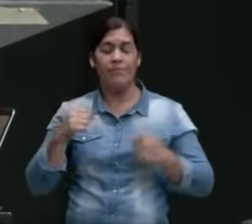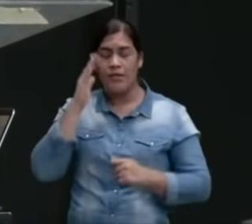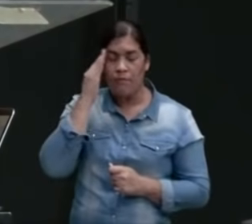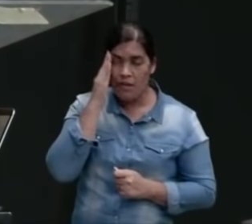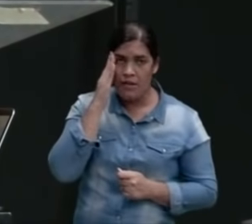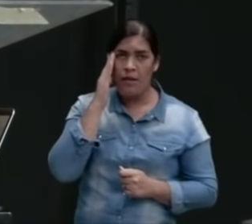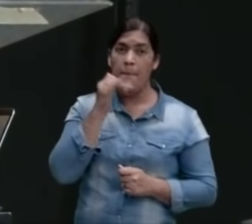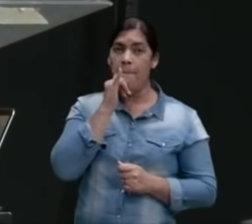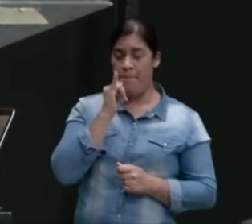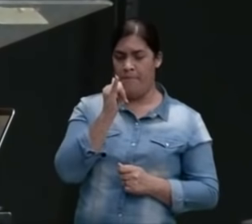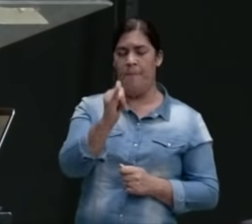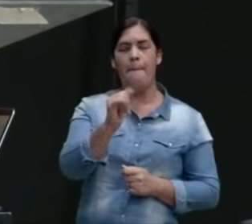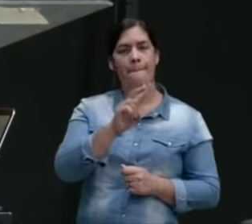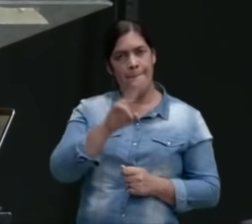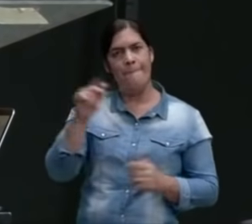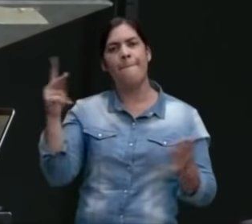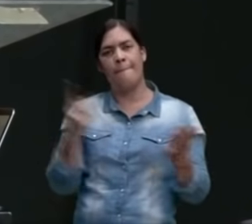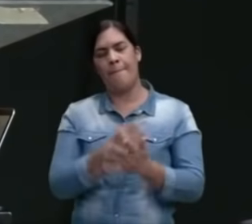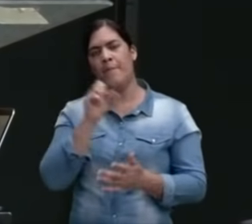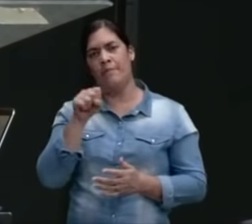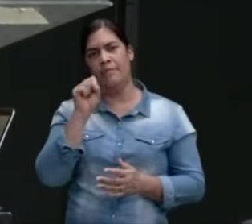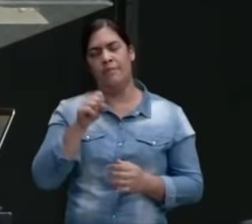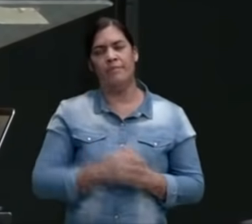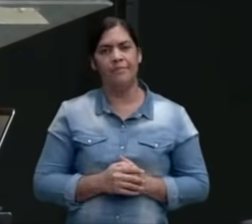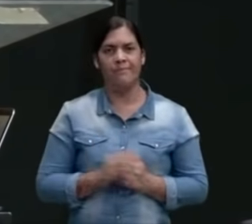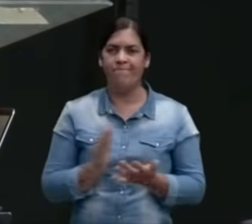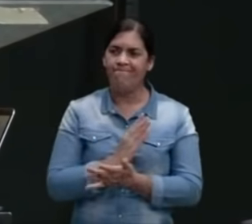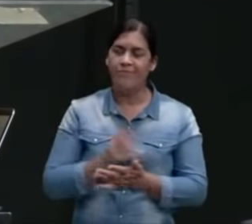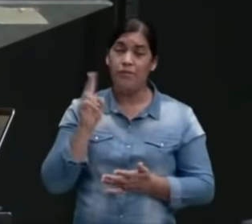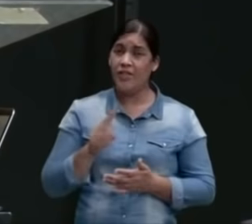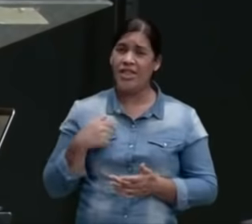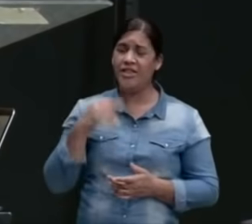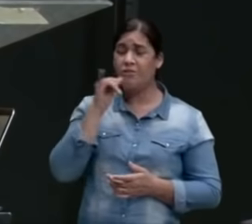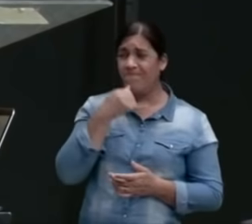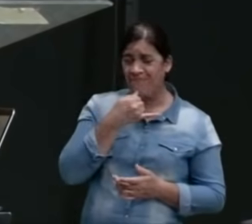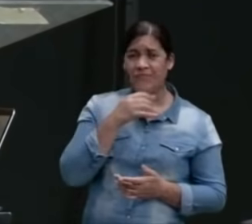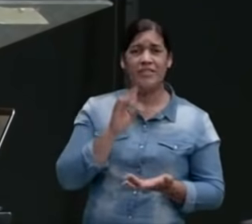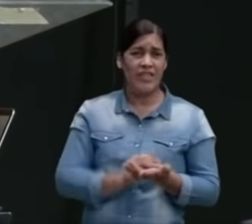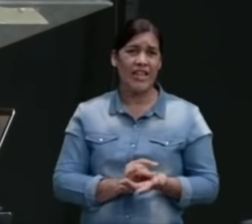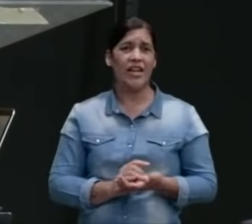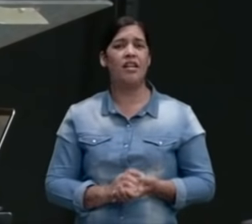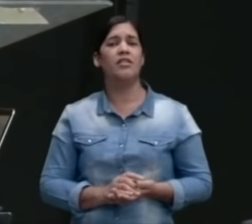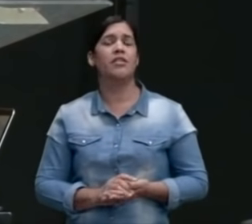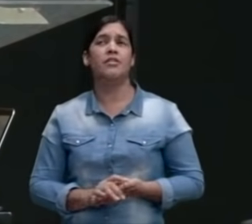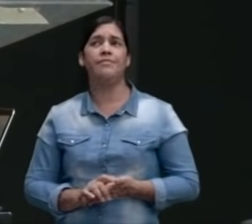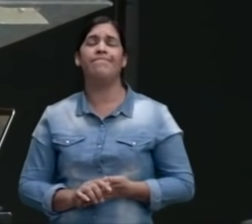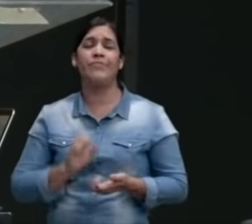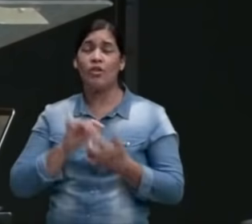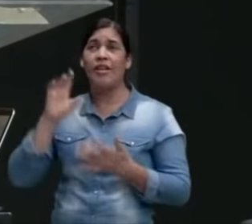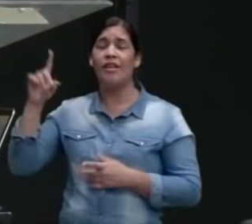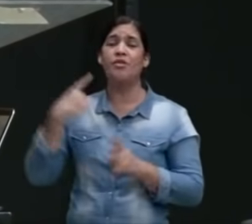cumprir. Eu sei que muitas vezes a gente se entristece, eu me entristeço. E graças a Deus por isso, irmãos, porque Jesus